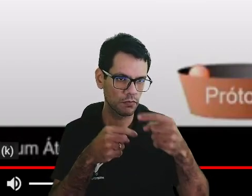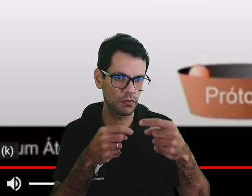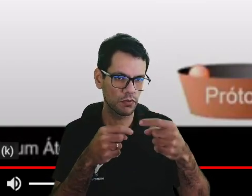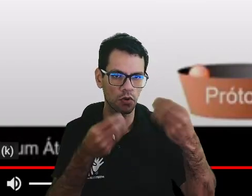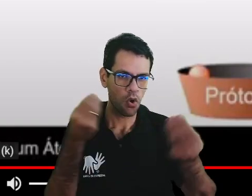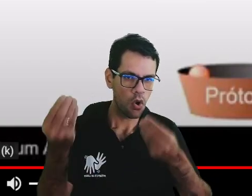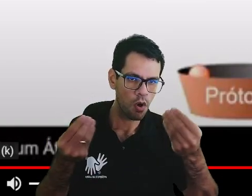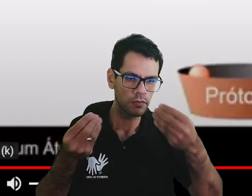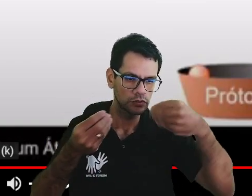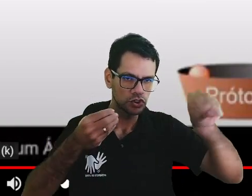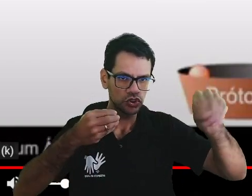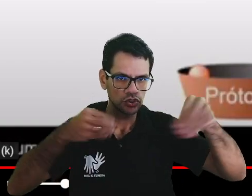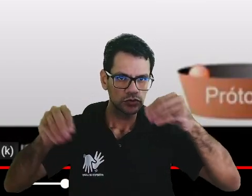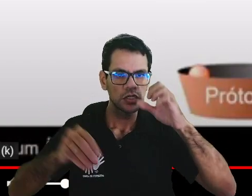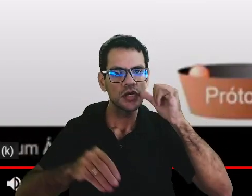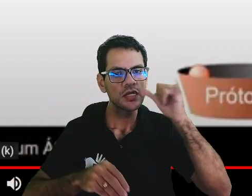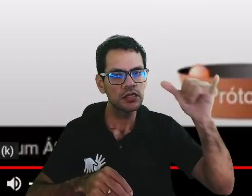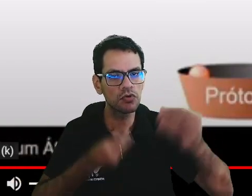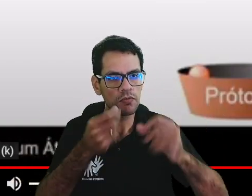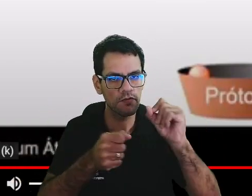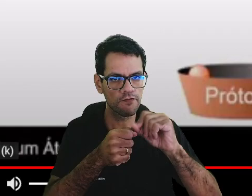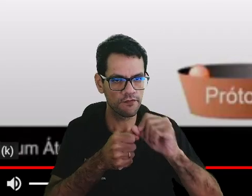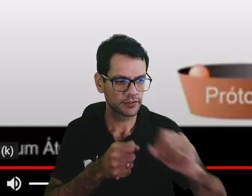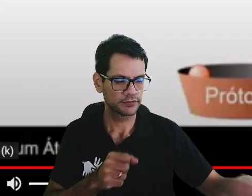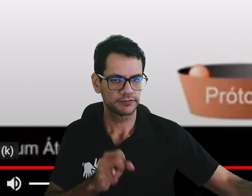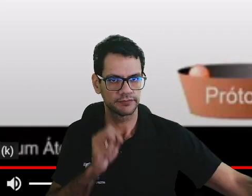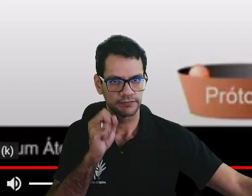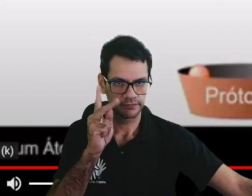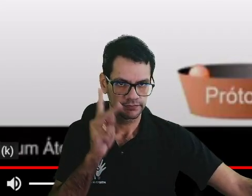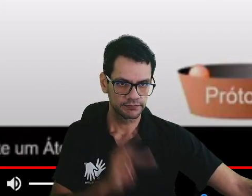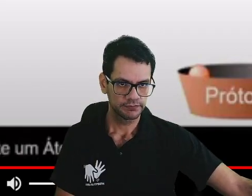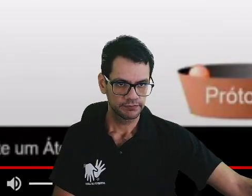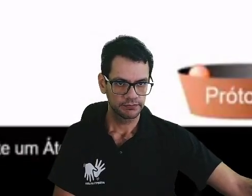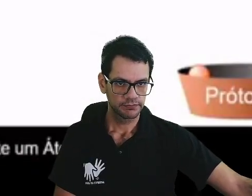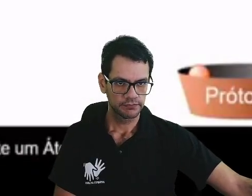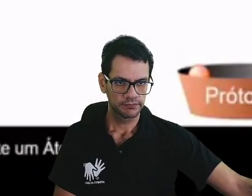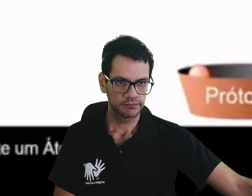distribuições eletrônicas e como que funcionam as ligações. Bons estudos e